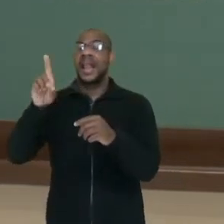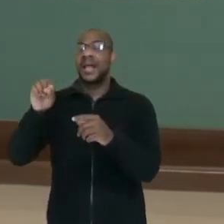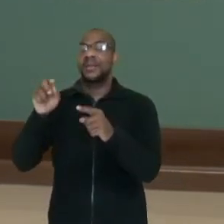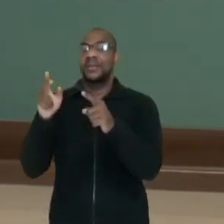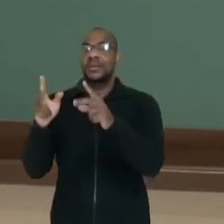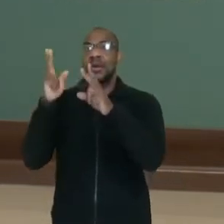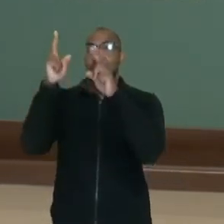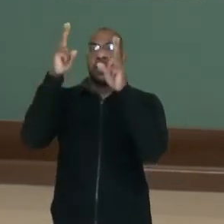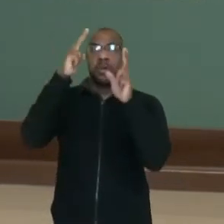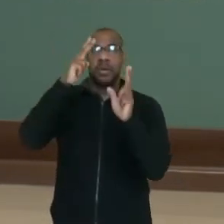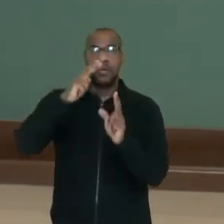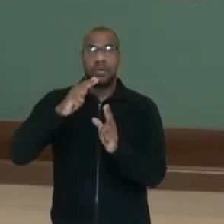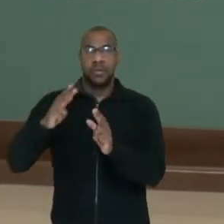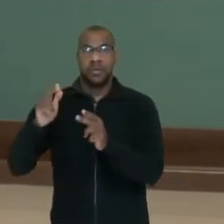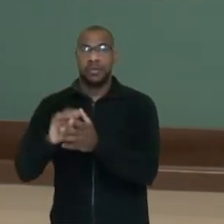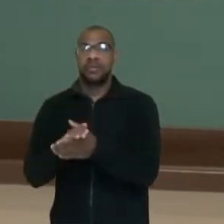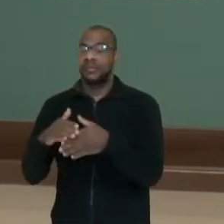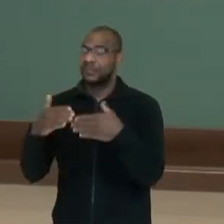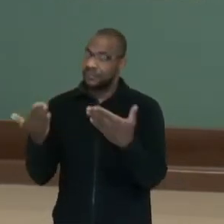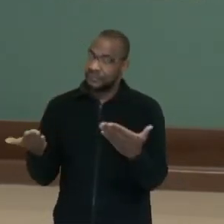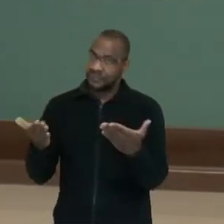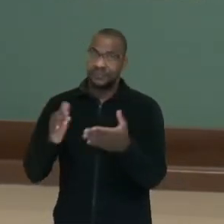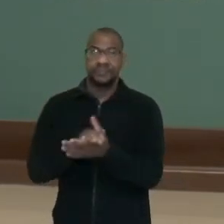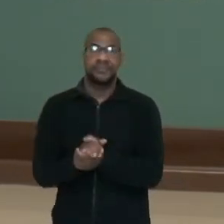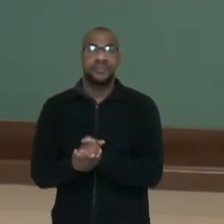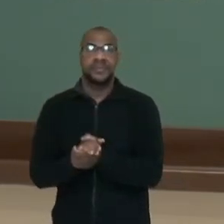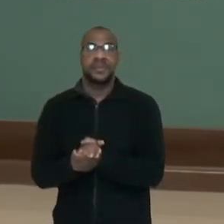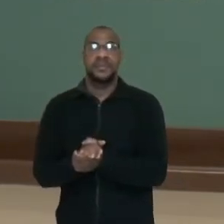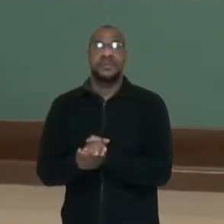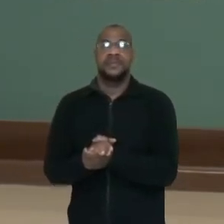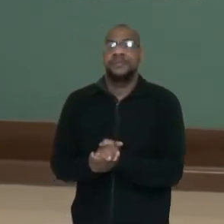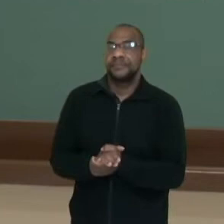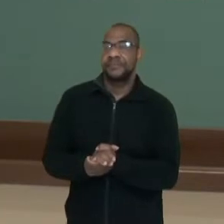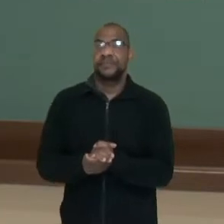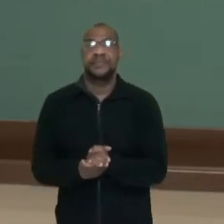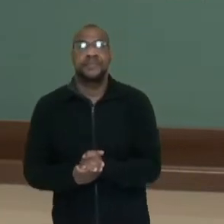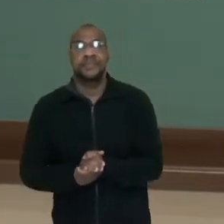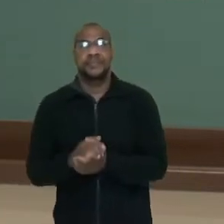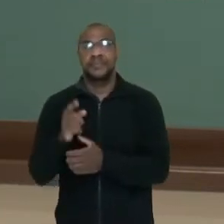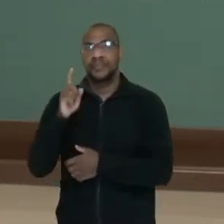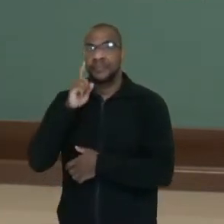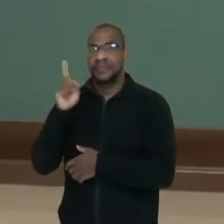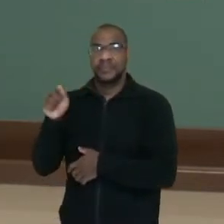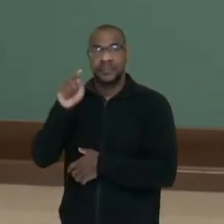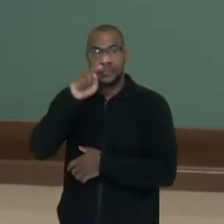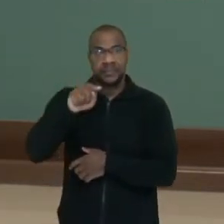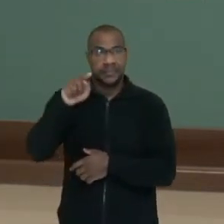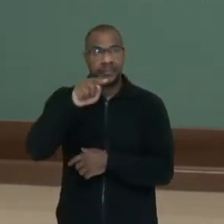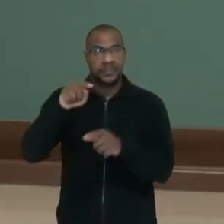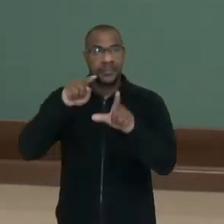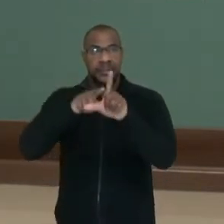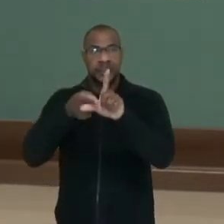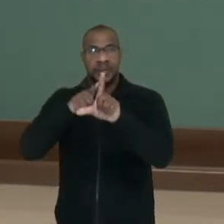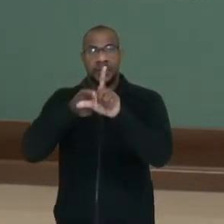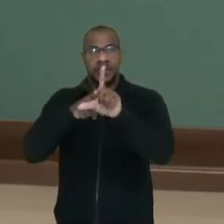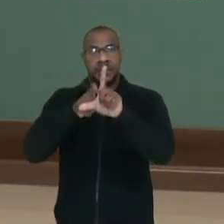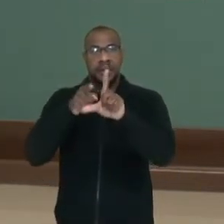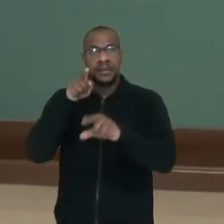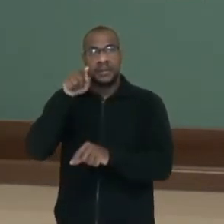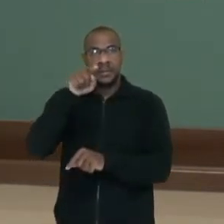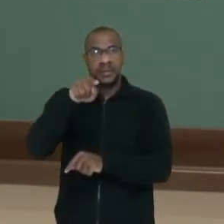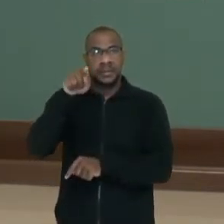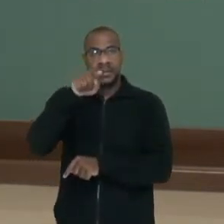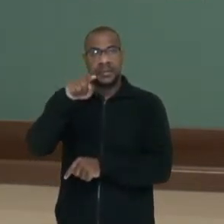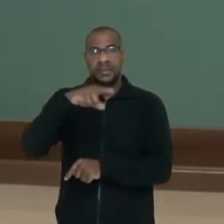ângulos internos são iguais, portanto, o ângulo central é único, tá bom? Não faz sentido falar em ângulo central quando eu tenho